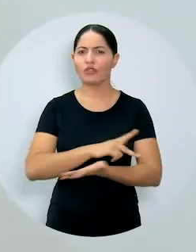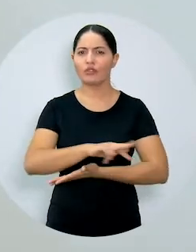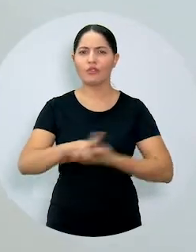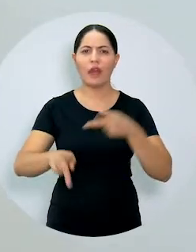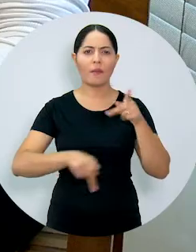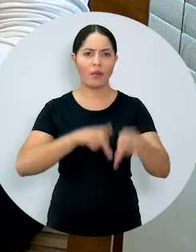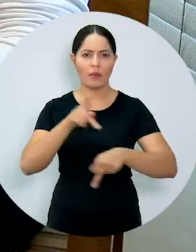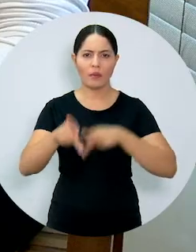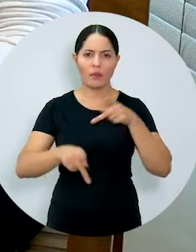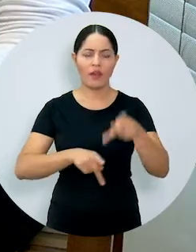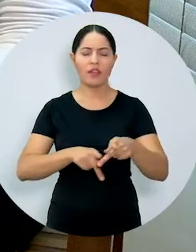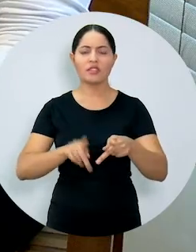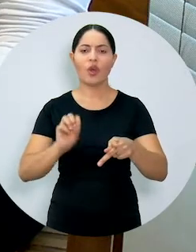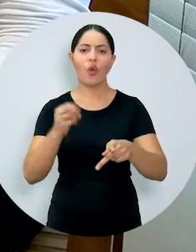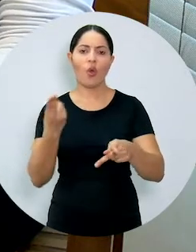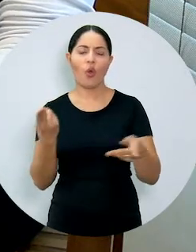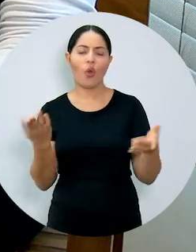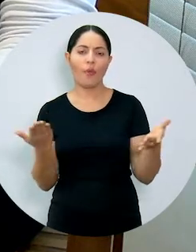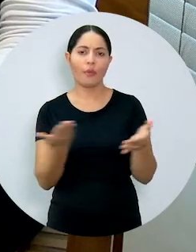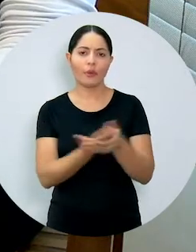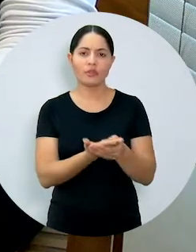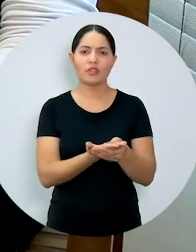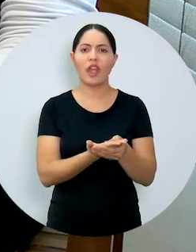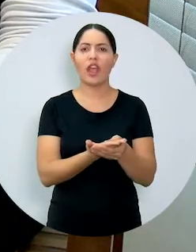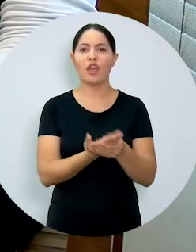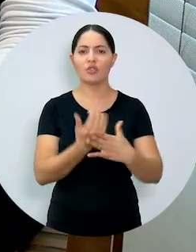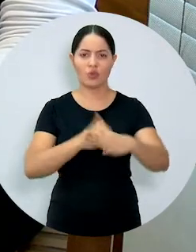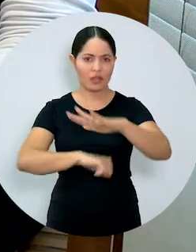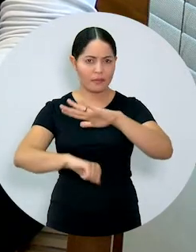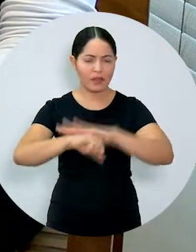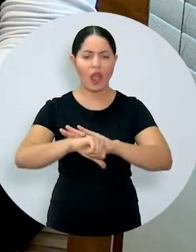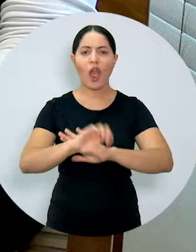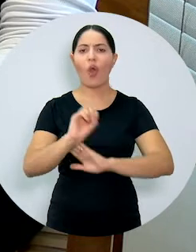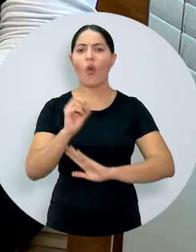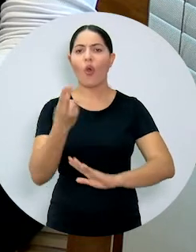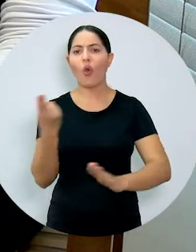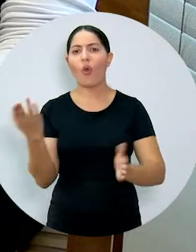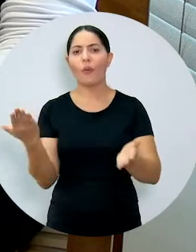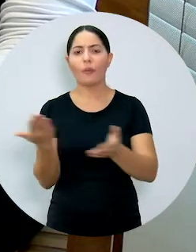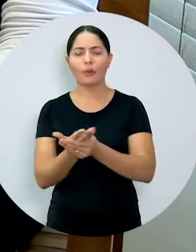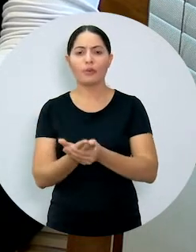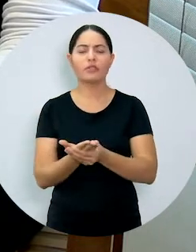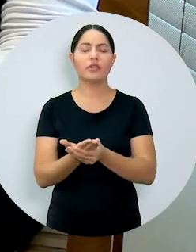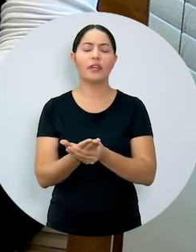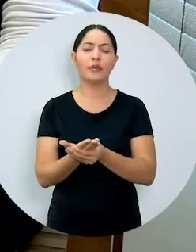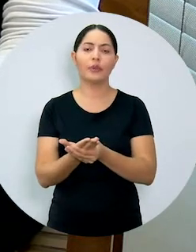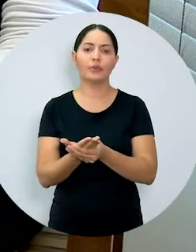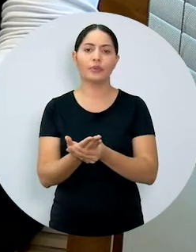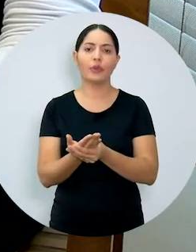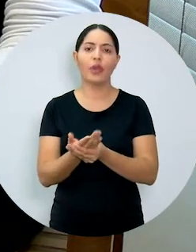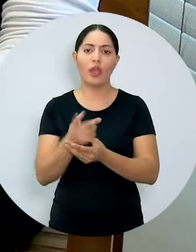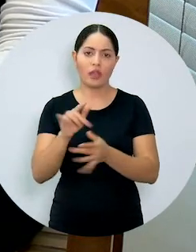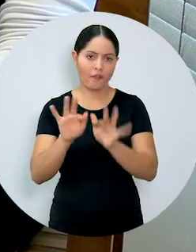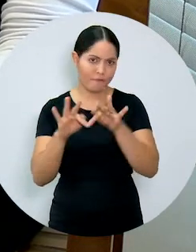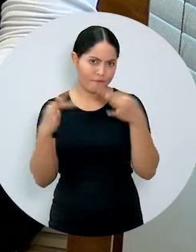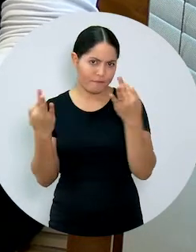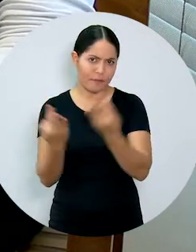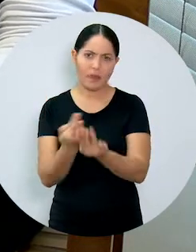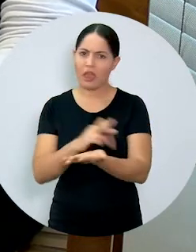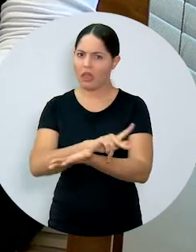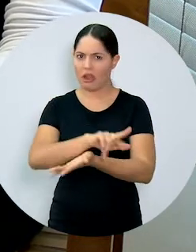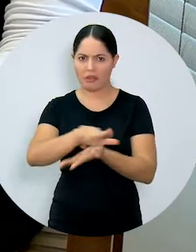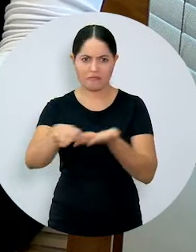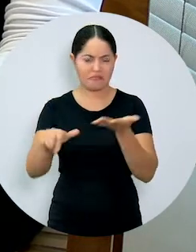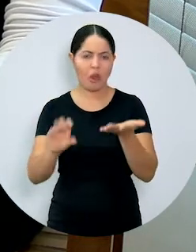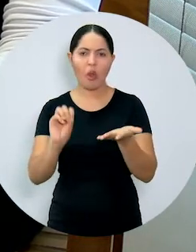menos favorecidos, seja em processos criminais, seja em processos de ordem de direito de família